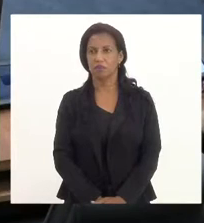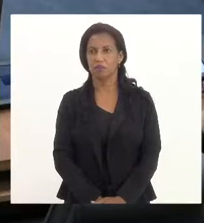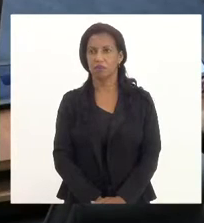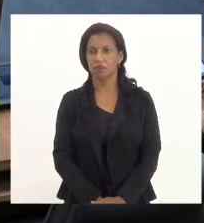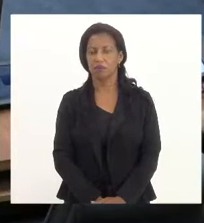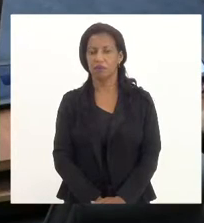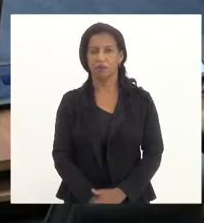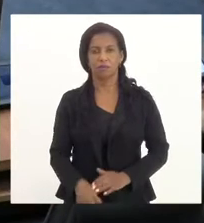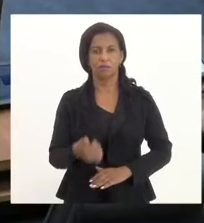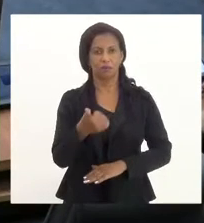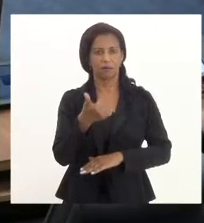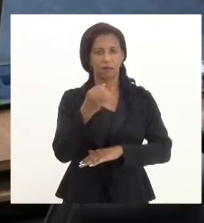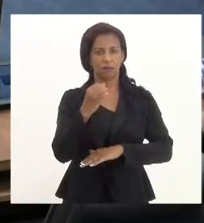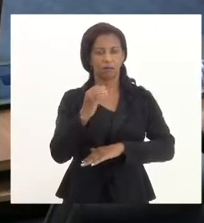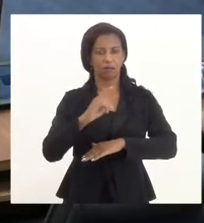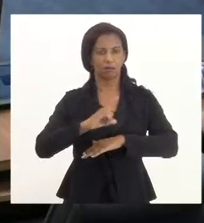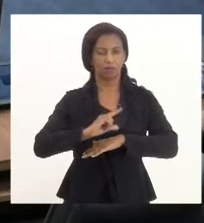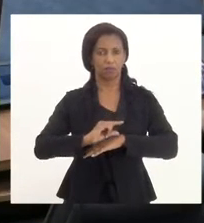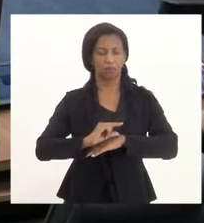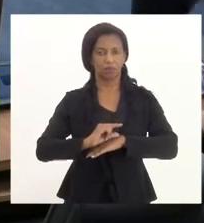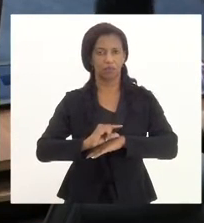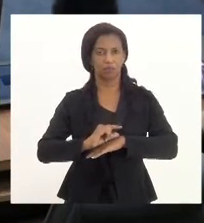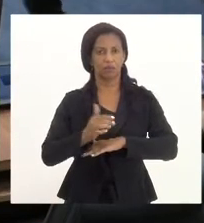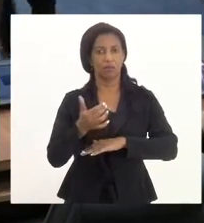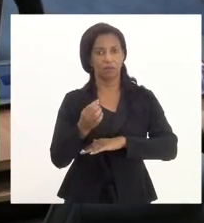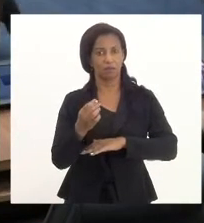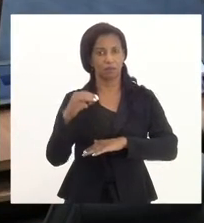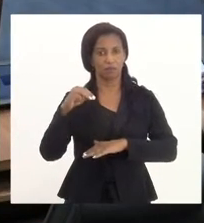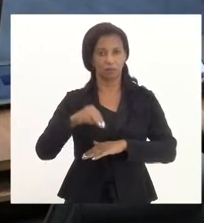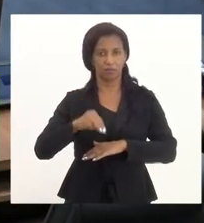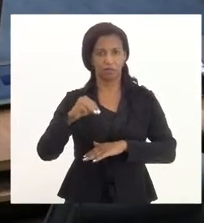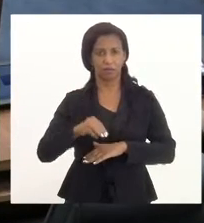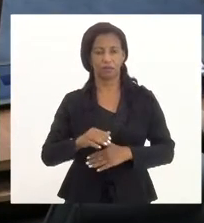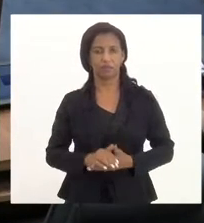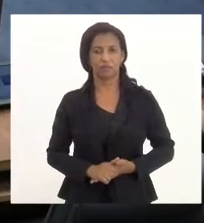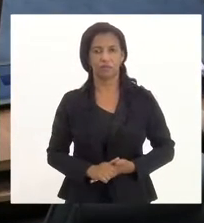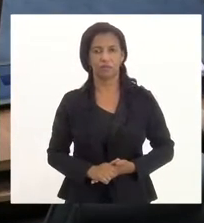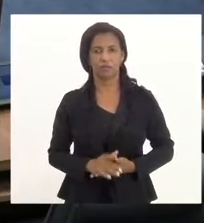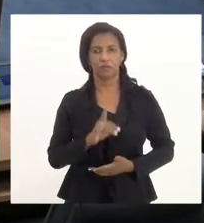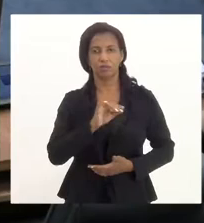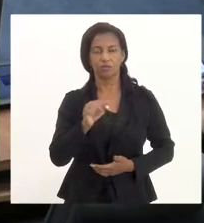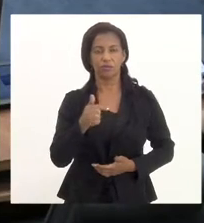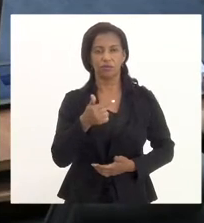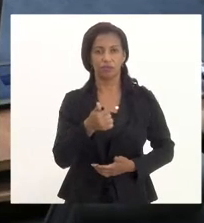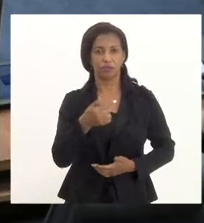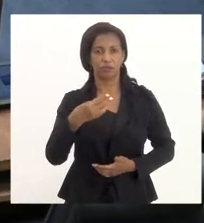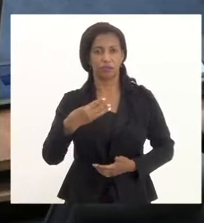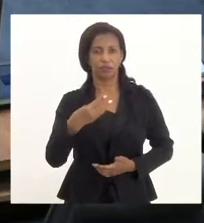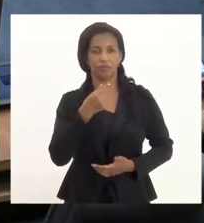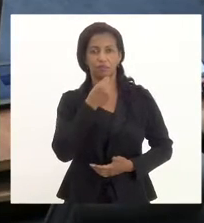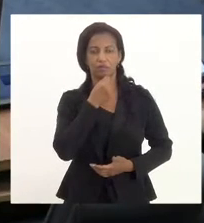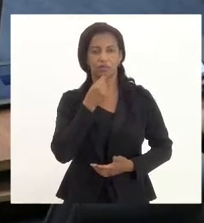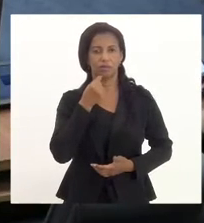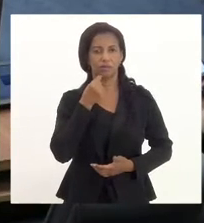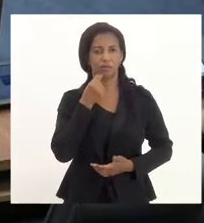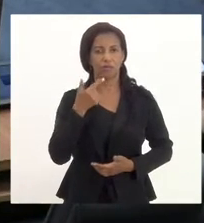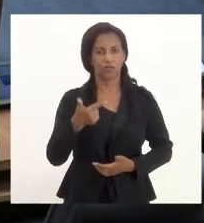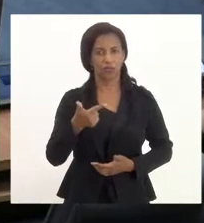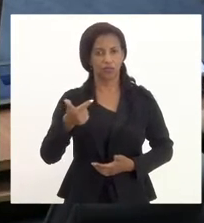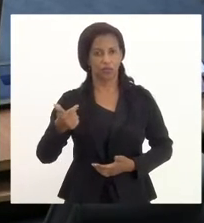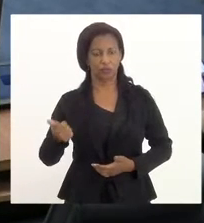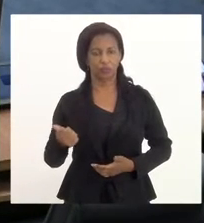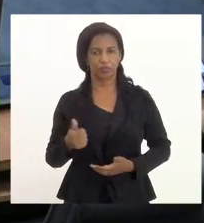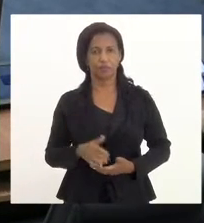e as 10:10 do dia vinte Três de Setembro de